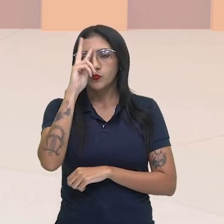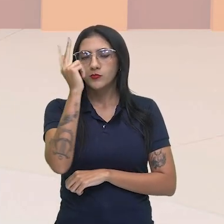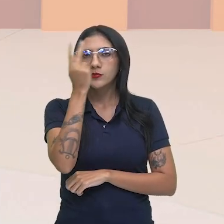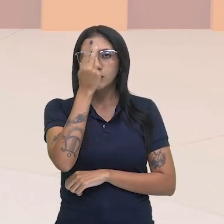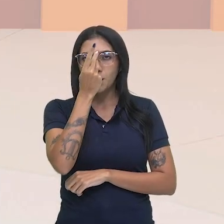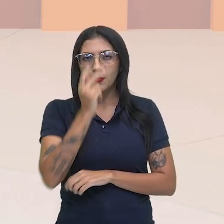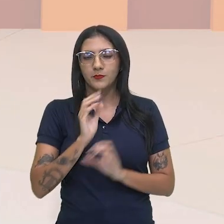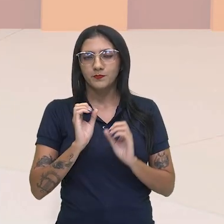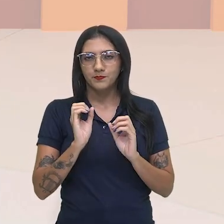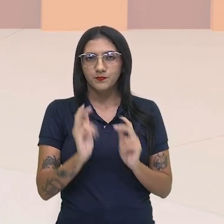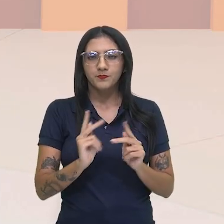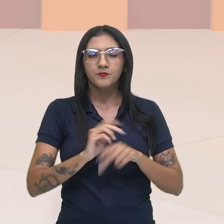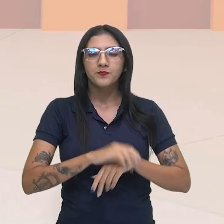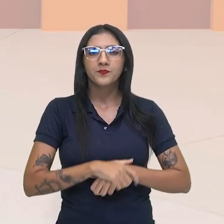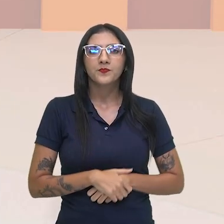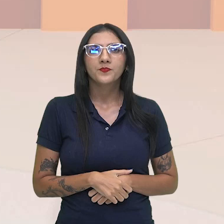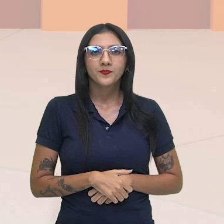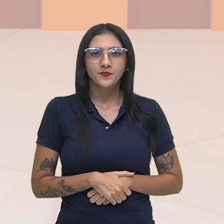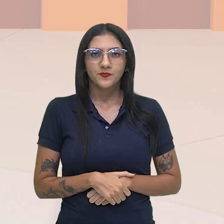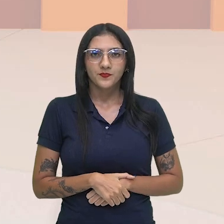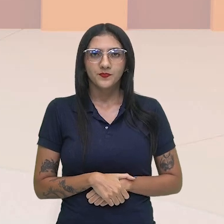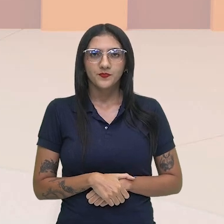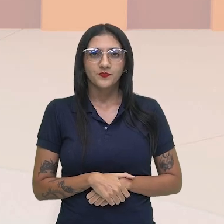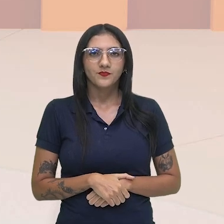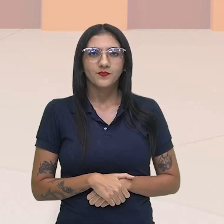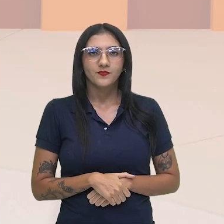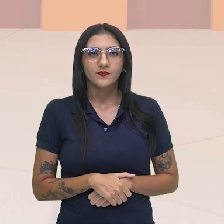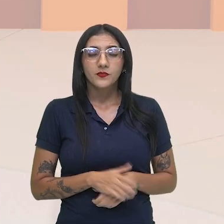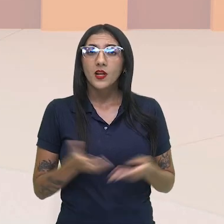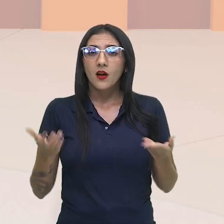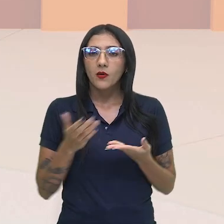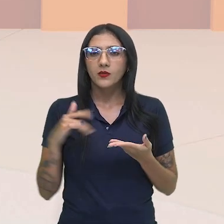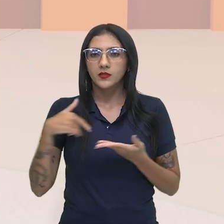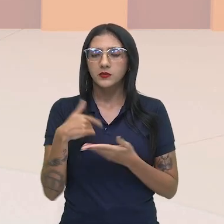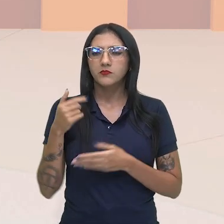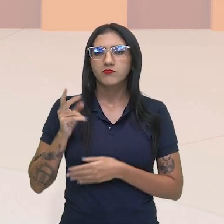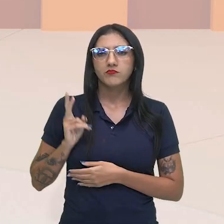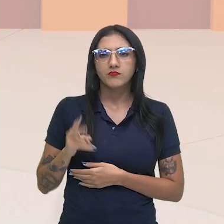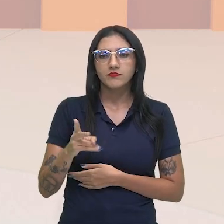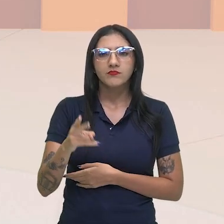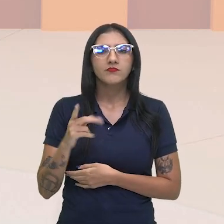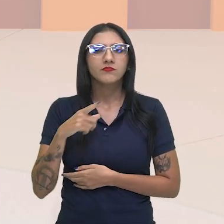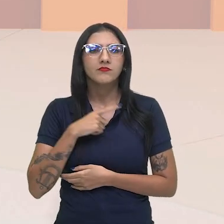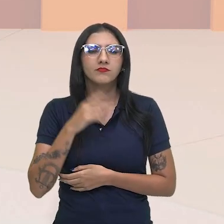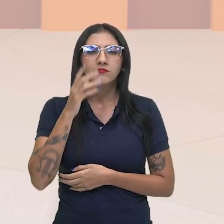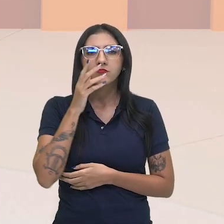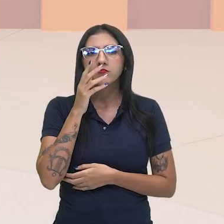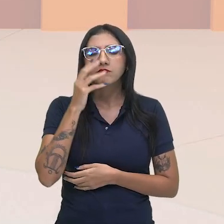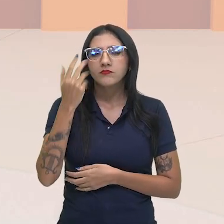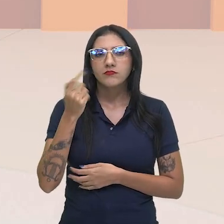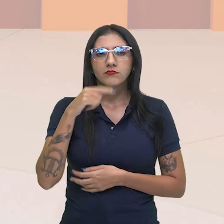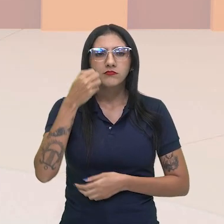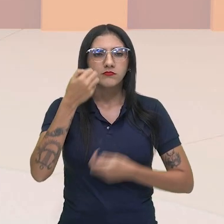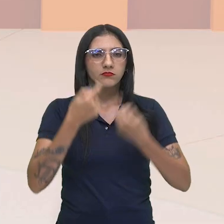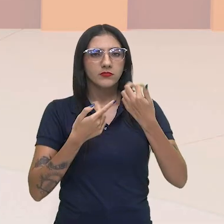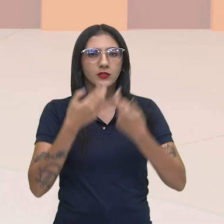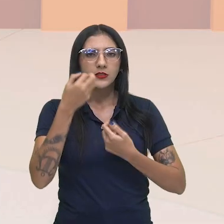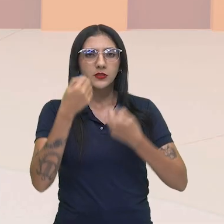Perfeito? Muito bem. A gente quer dar, então, continuidade a esse processo aí